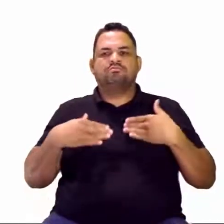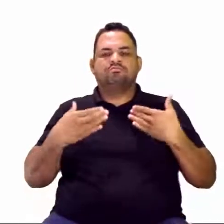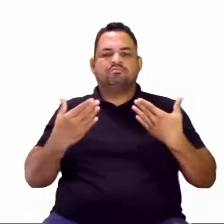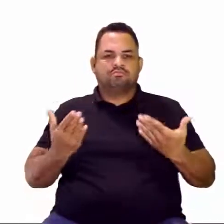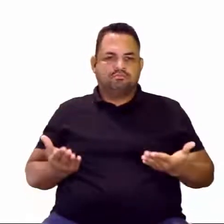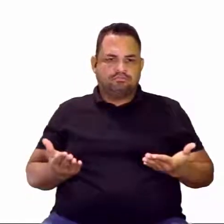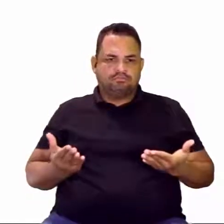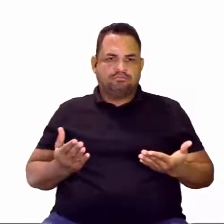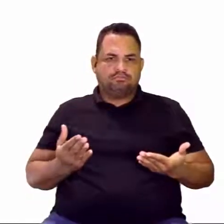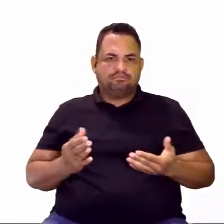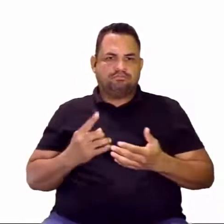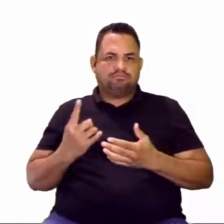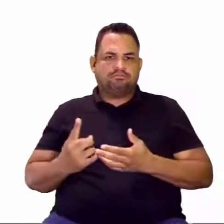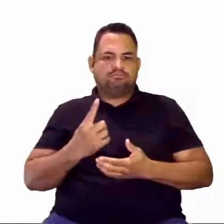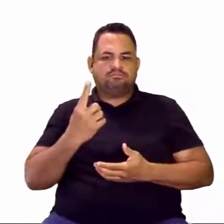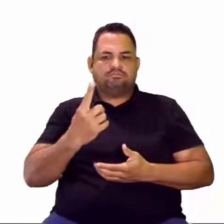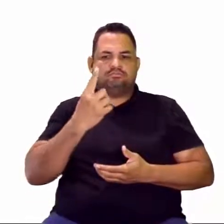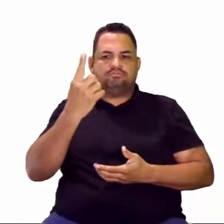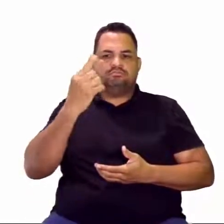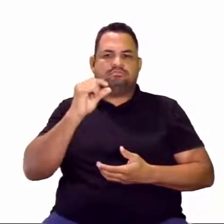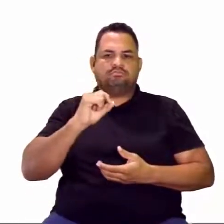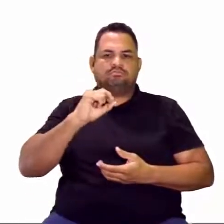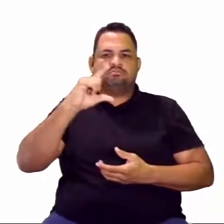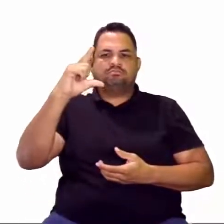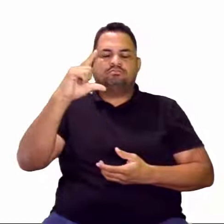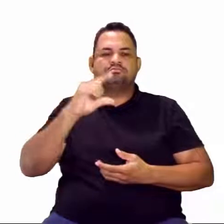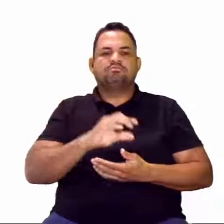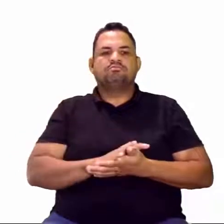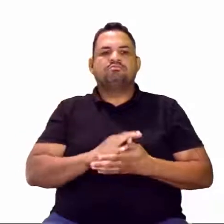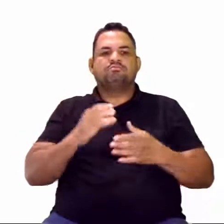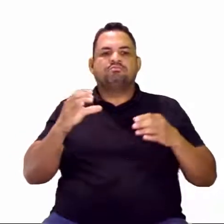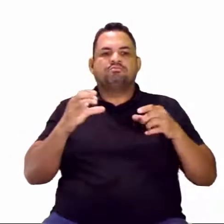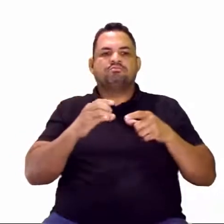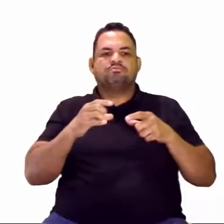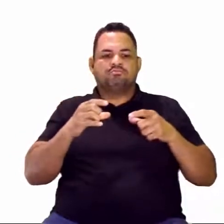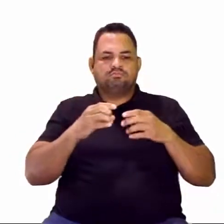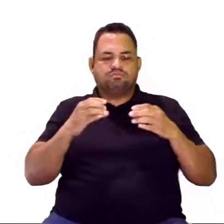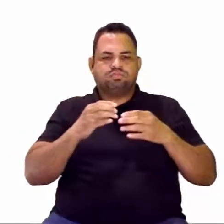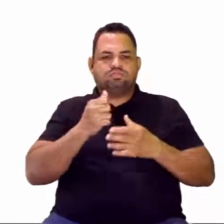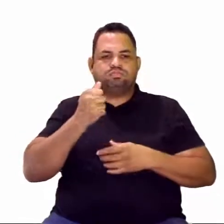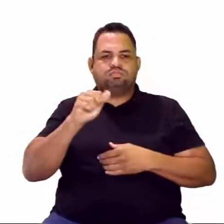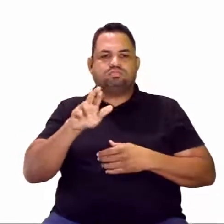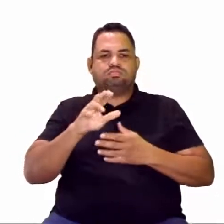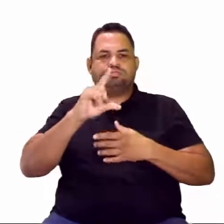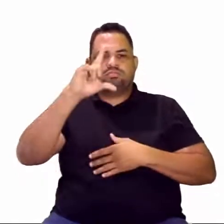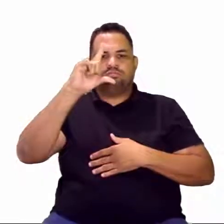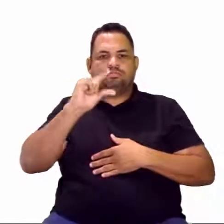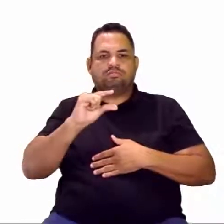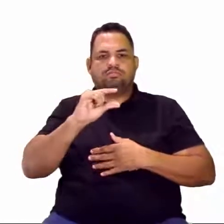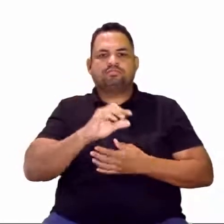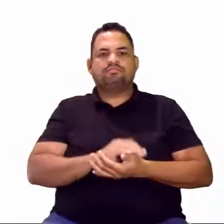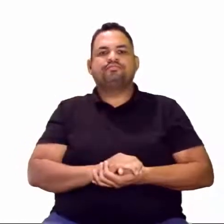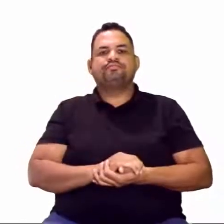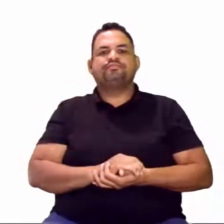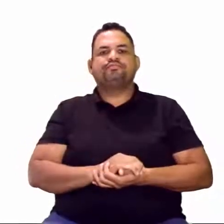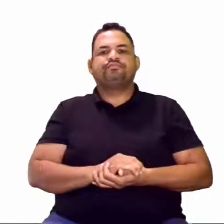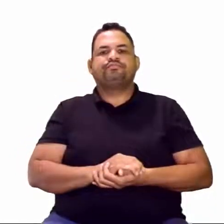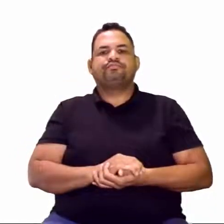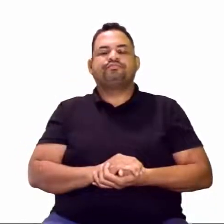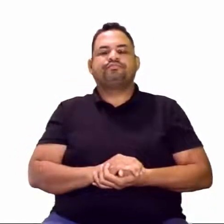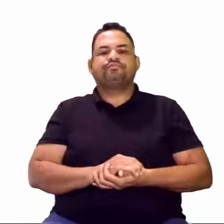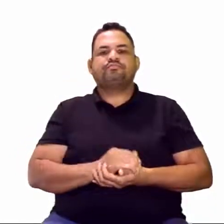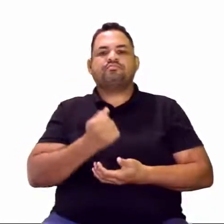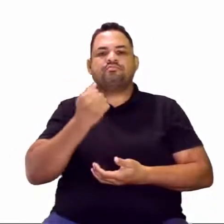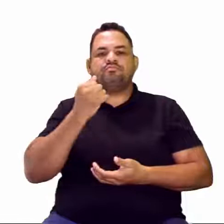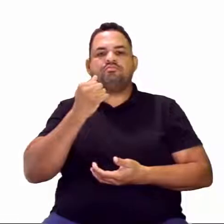medida que a altitude aumenta, a pressão atmosférica diminui,